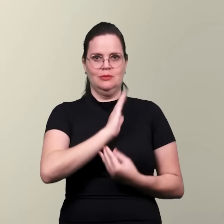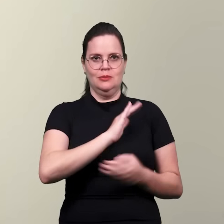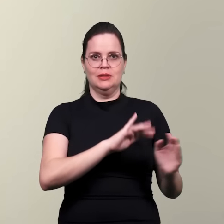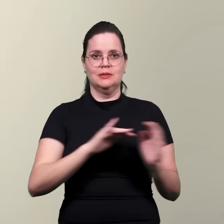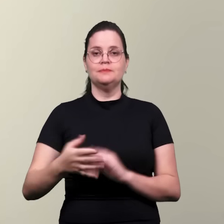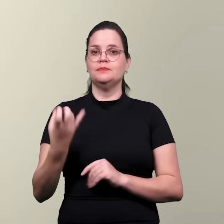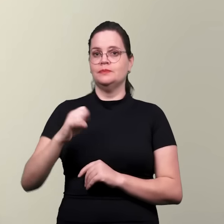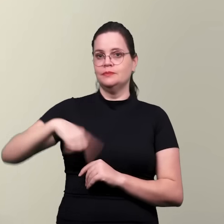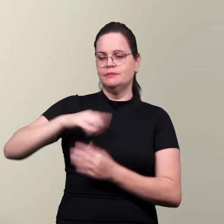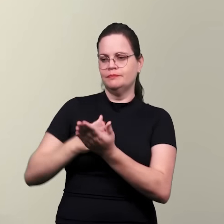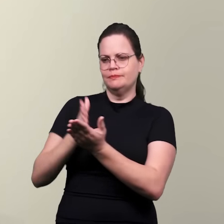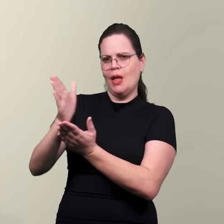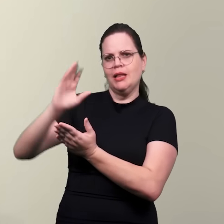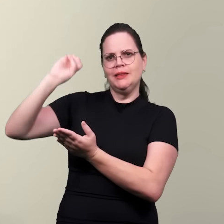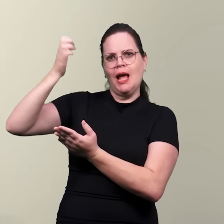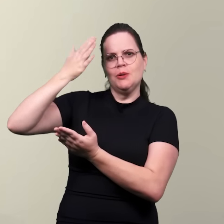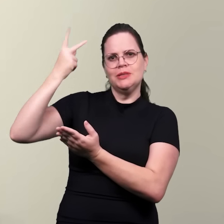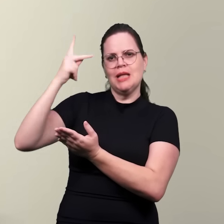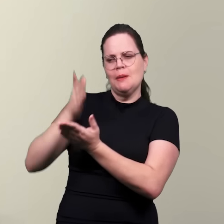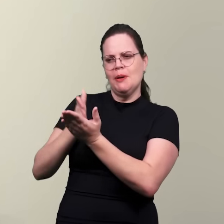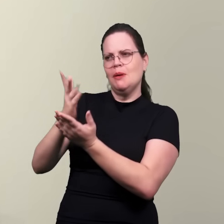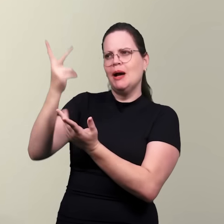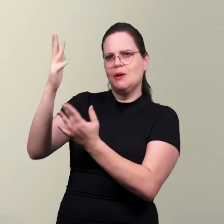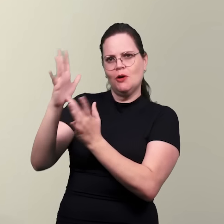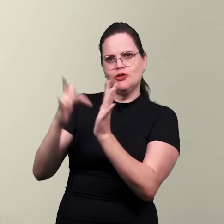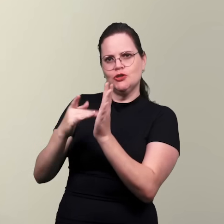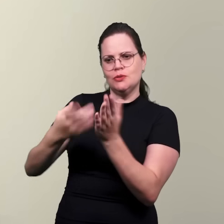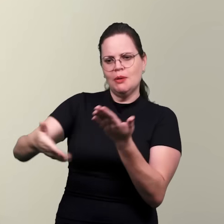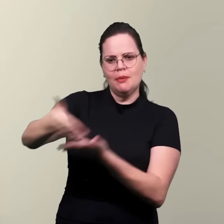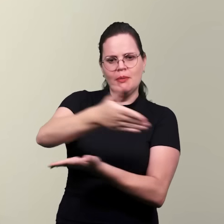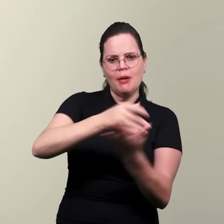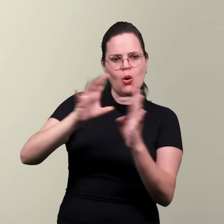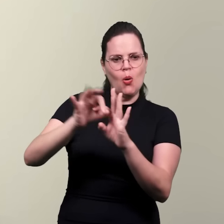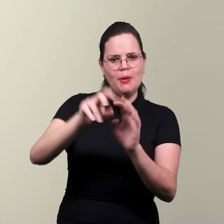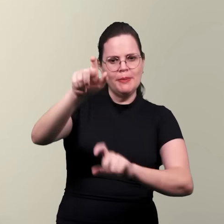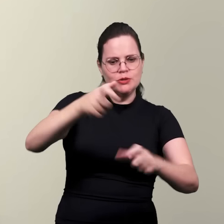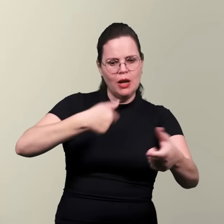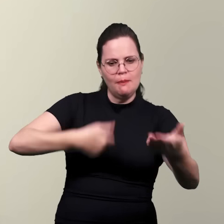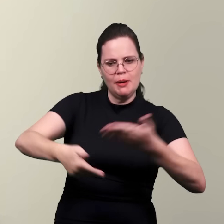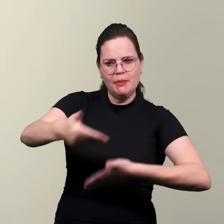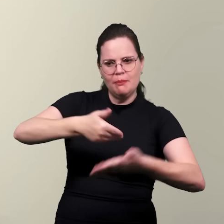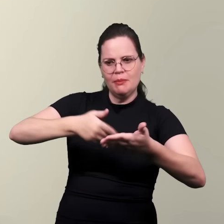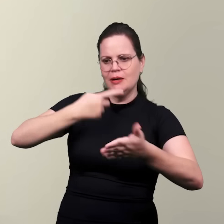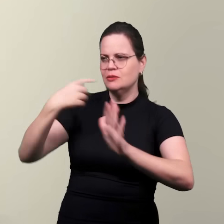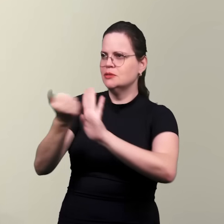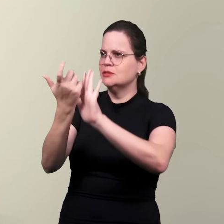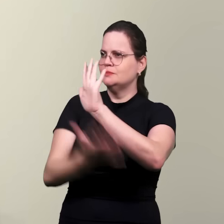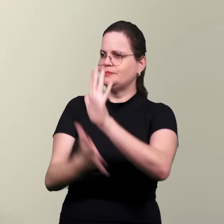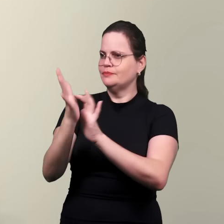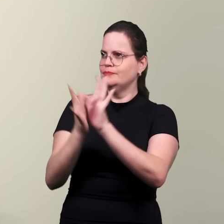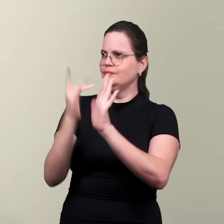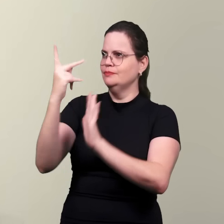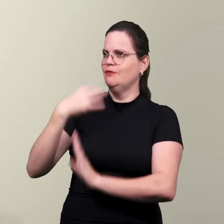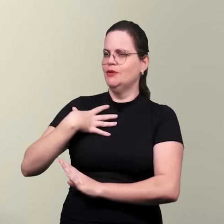na luz está, temos comunhão uns com os outros. E o sangue de Jesus Cristo, seu Filho, nos purifica